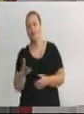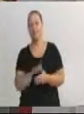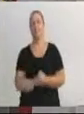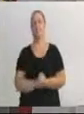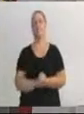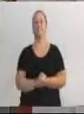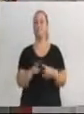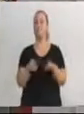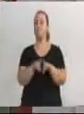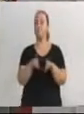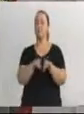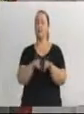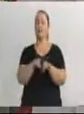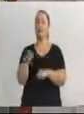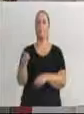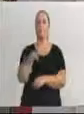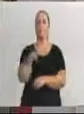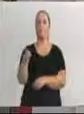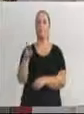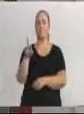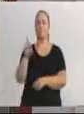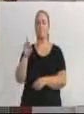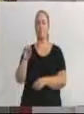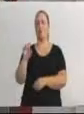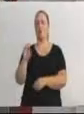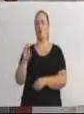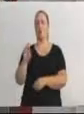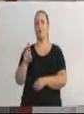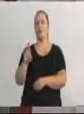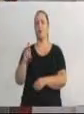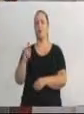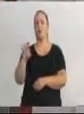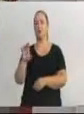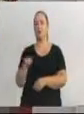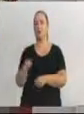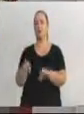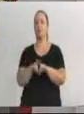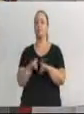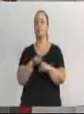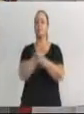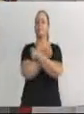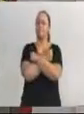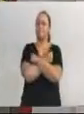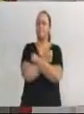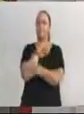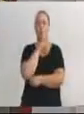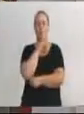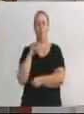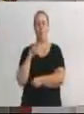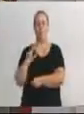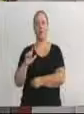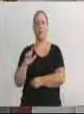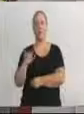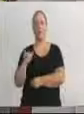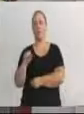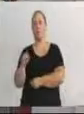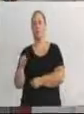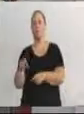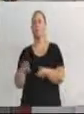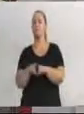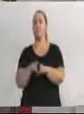professor rodrigo rani meu amigo luiz fernando e também mandar um abraço pra mim uma equipa de luís fernando tem certeza um grande incentivador e